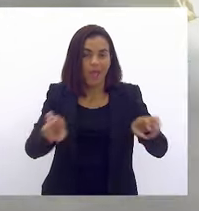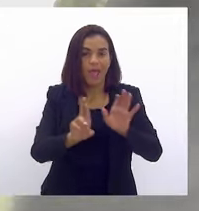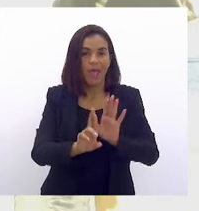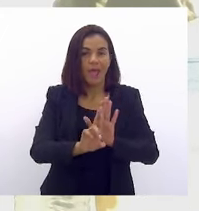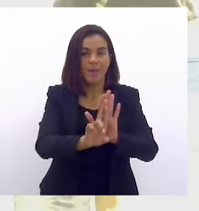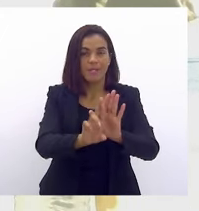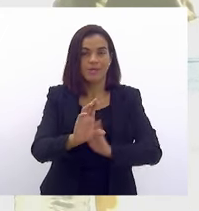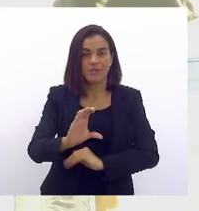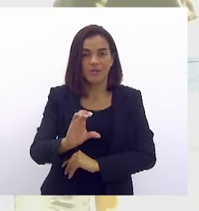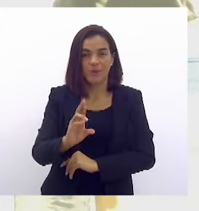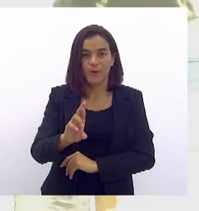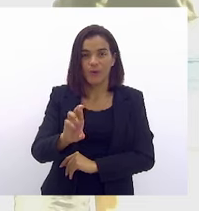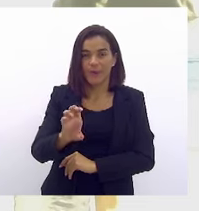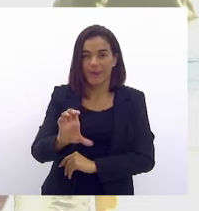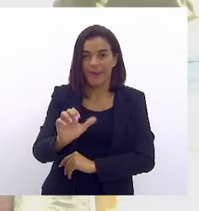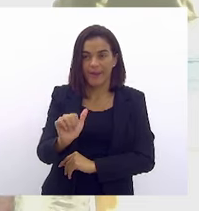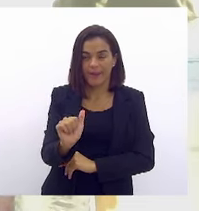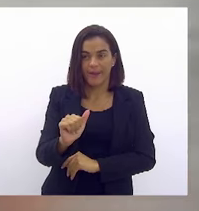mesa.